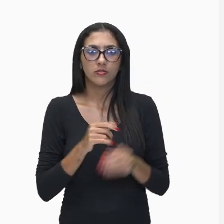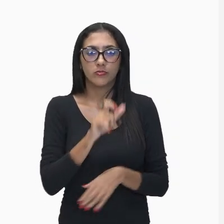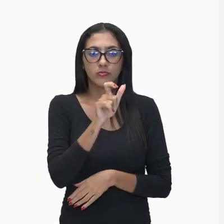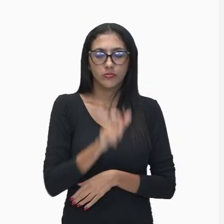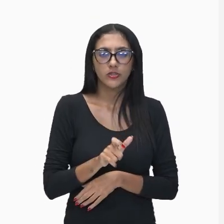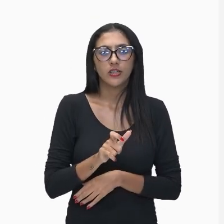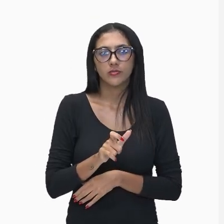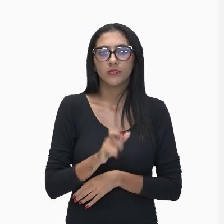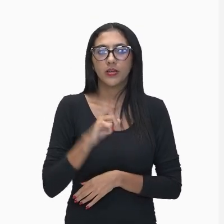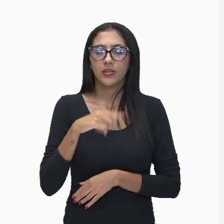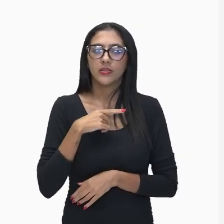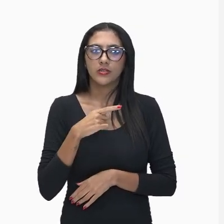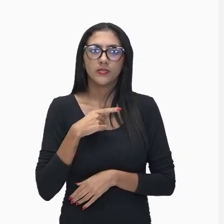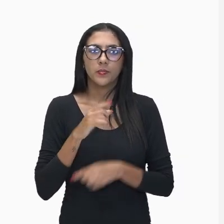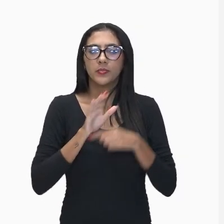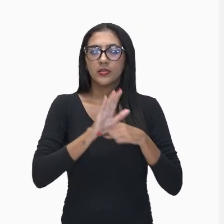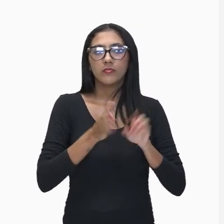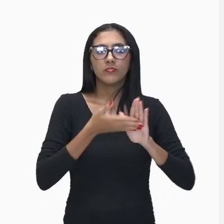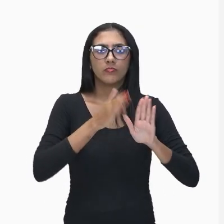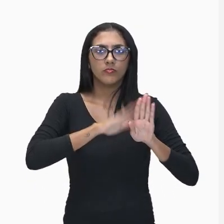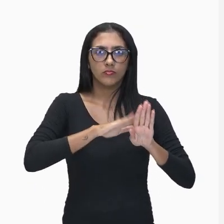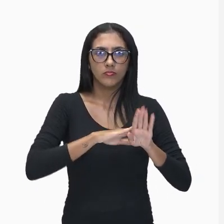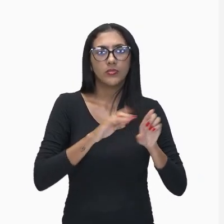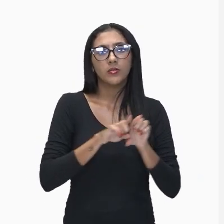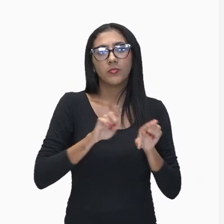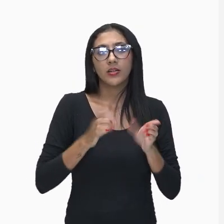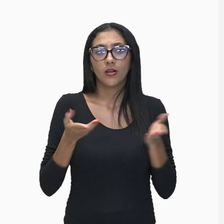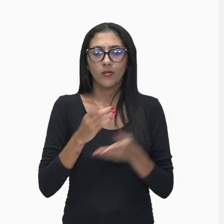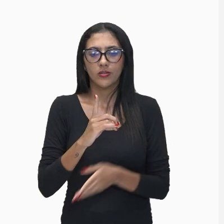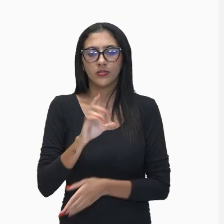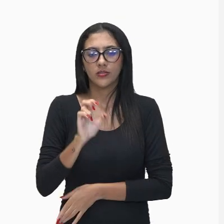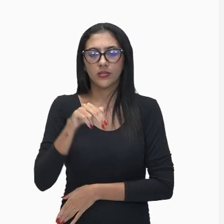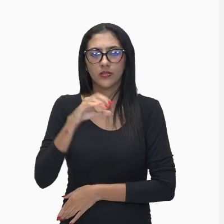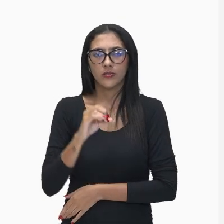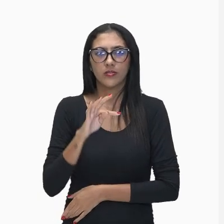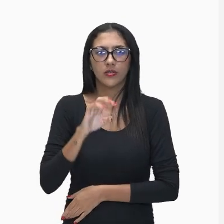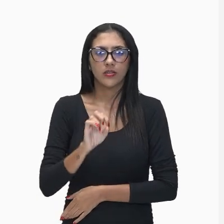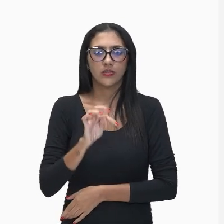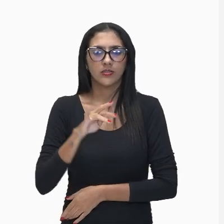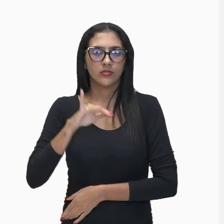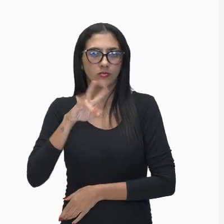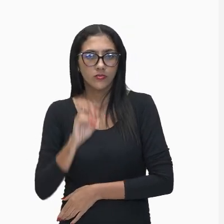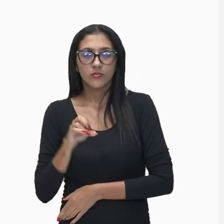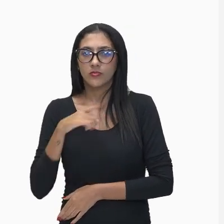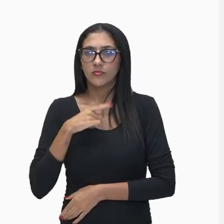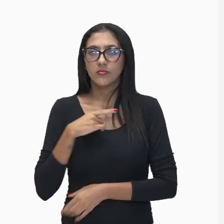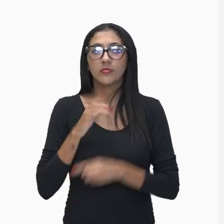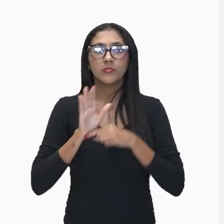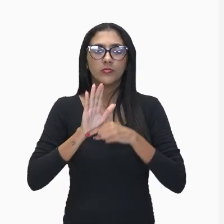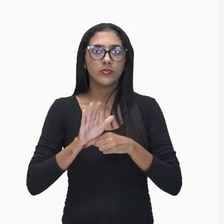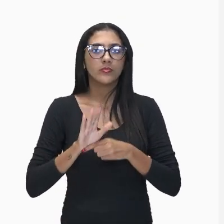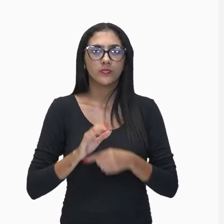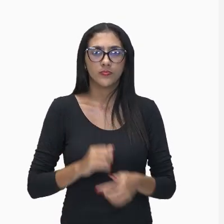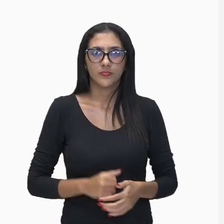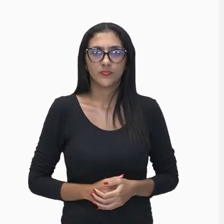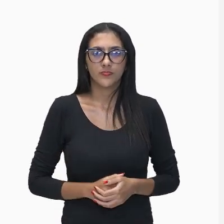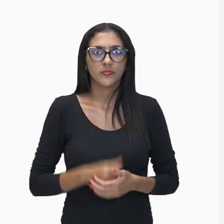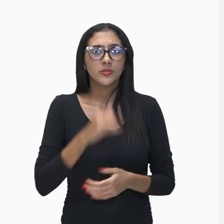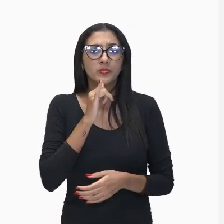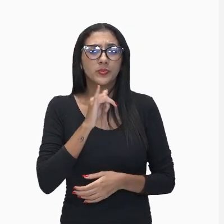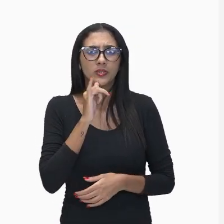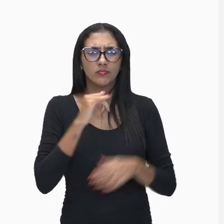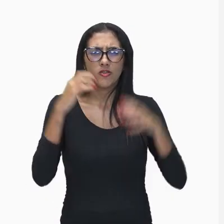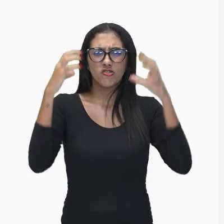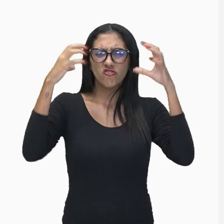no sentido figurado. Mas no sentido real, no sentido denotativo, sempre na terceira pessoa do singular. Olha o exemplo, choveu muito